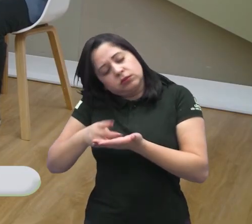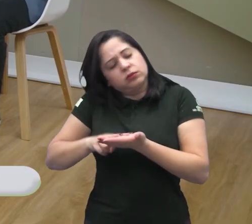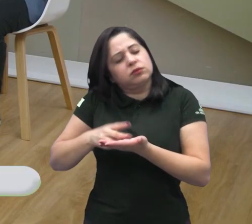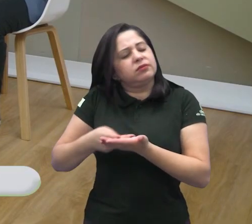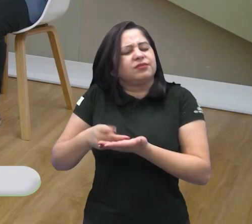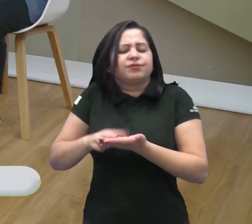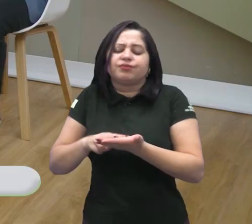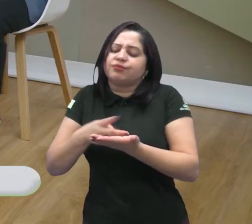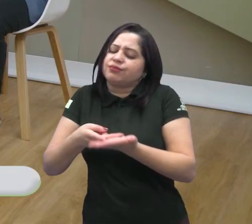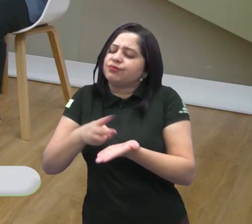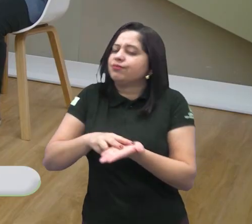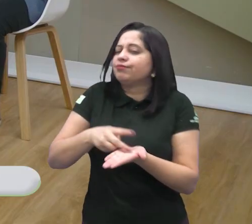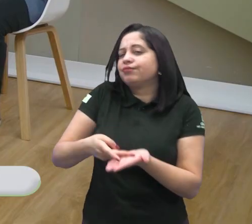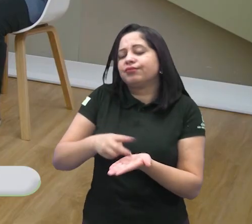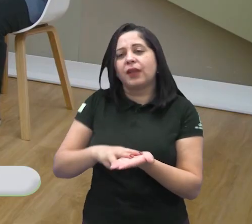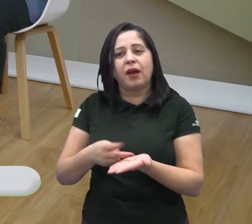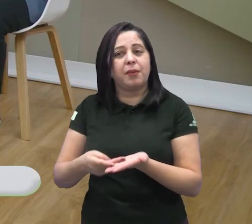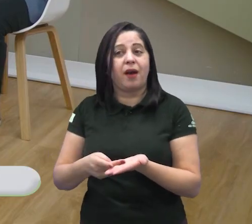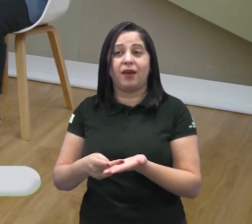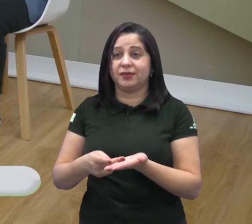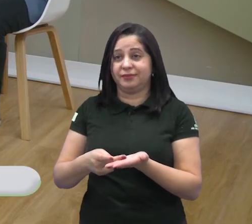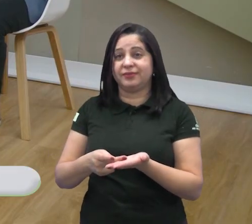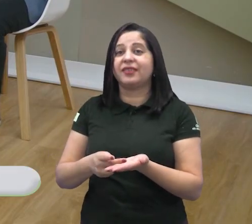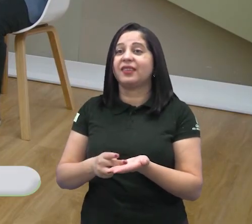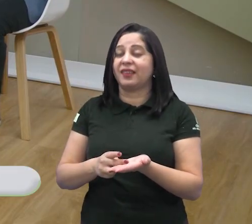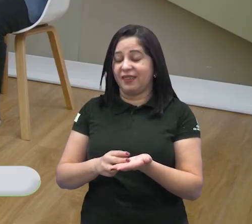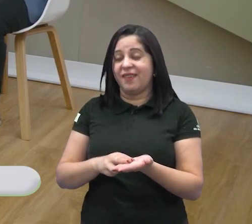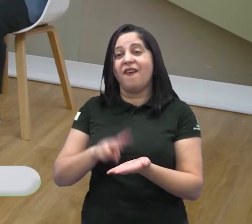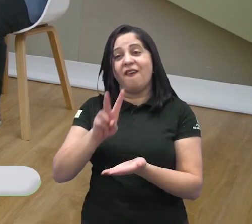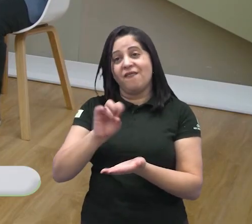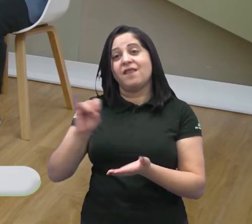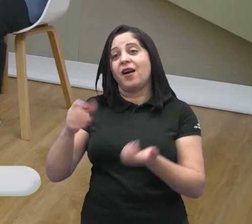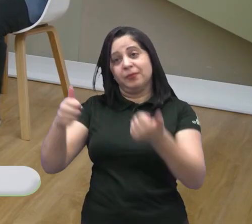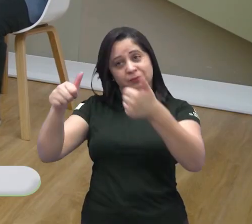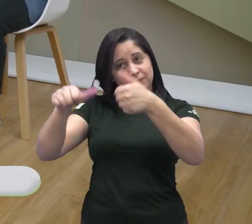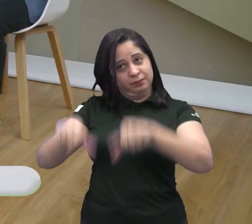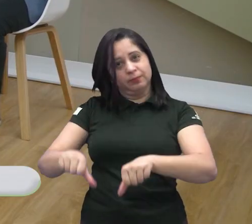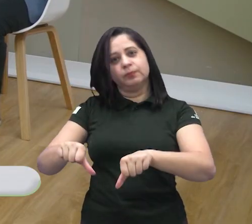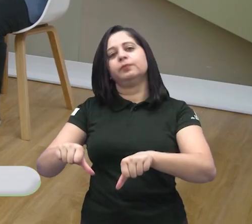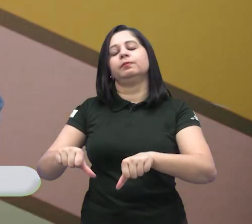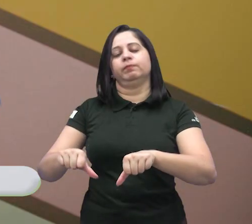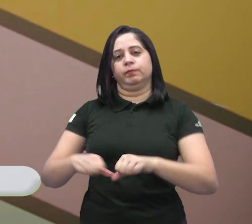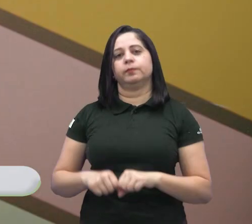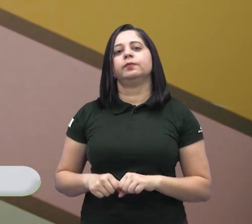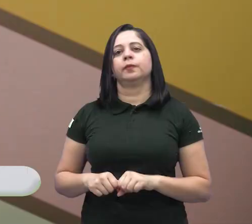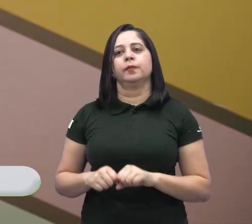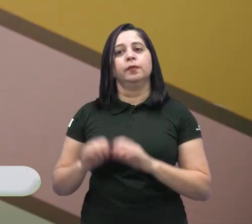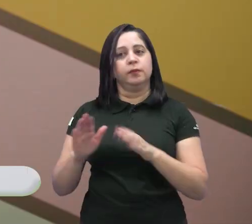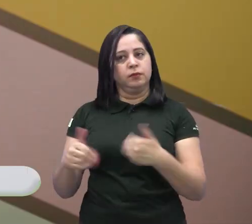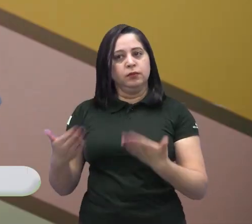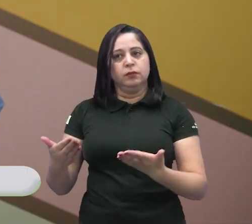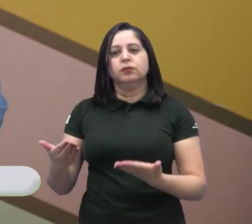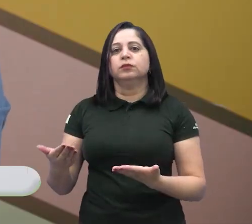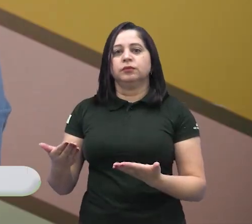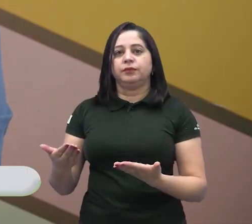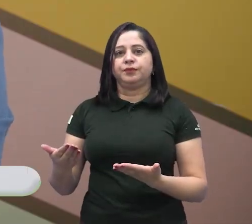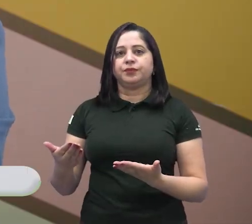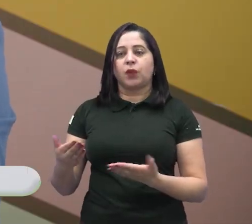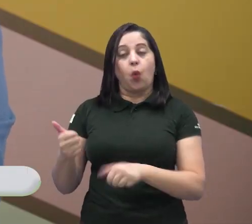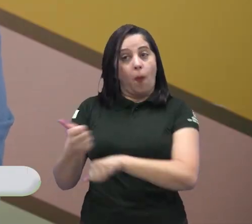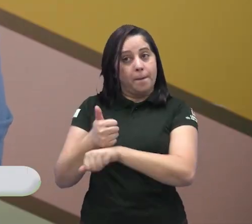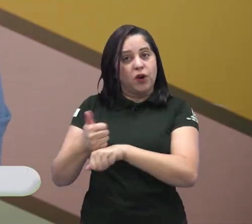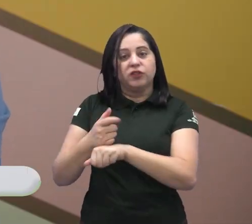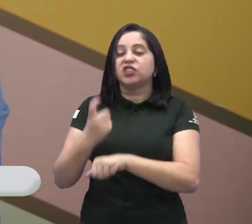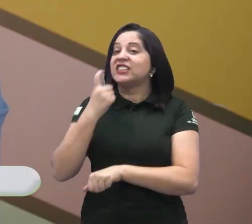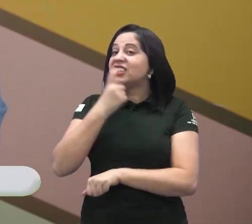a gente tem assim um braço muito importante, que é a odontologia do sono, gente. Então, a gente também, dentistas, estão capacitados para